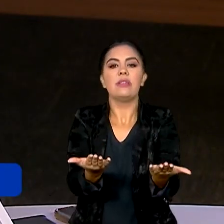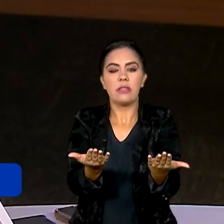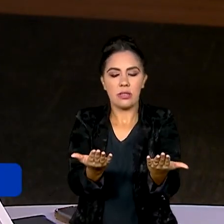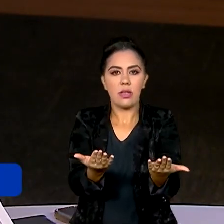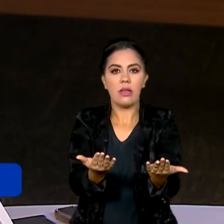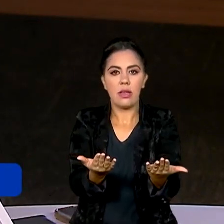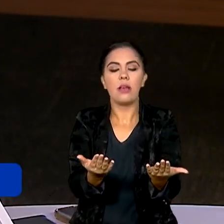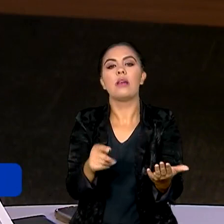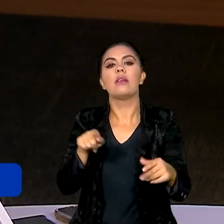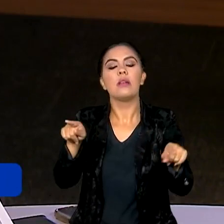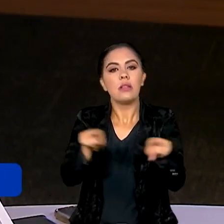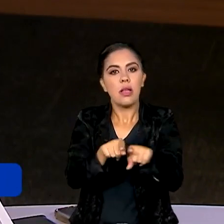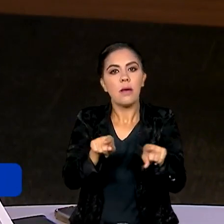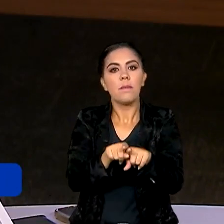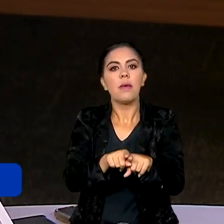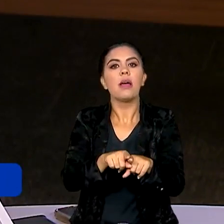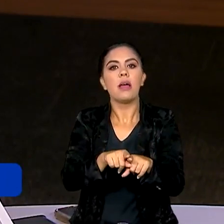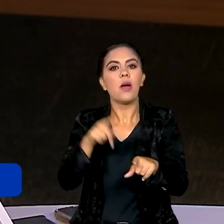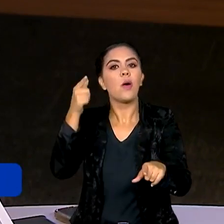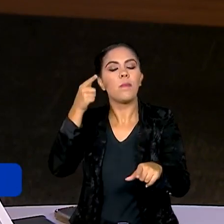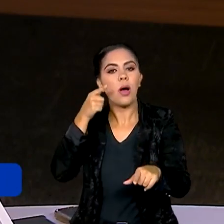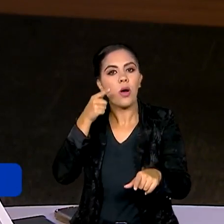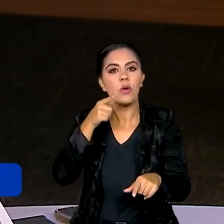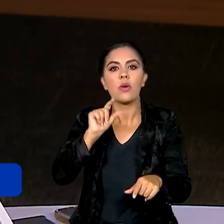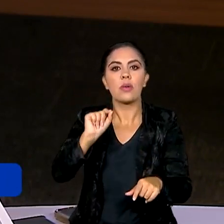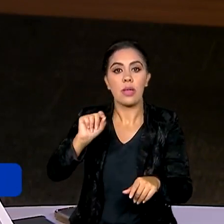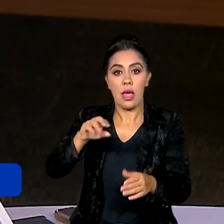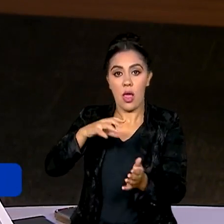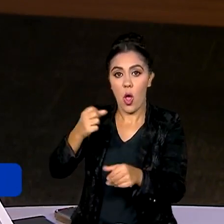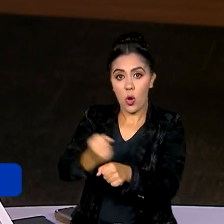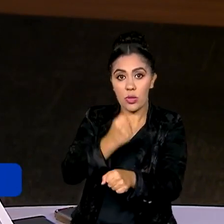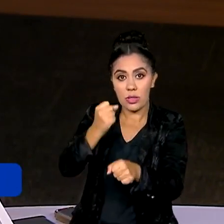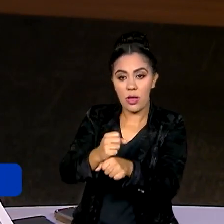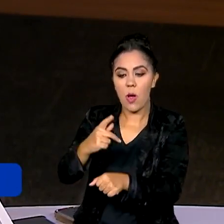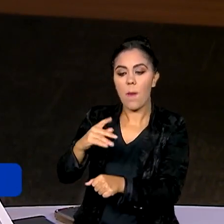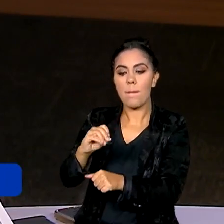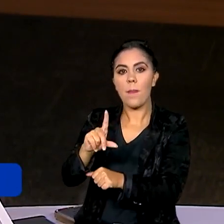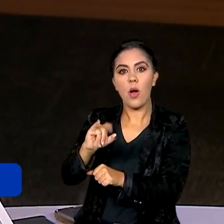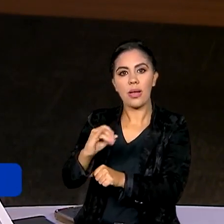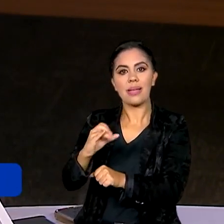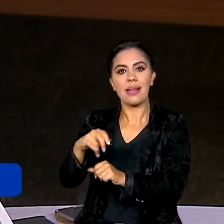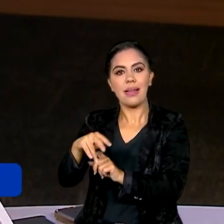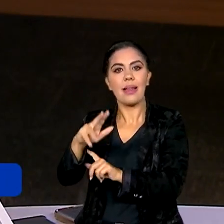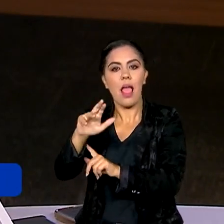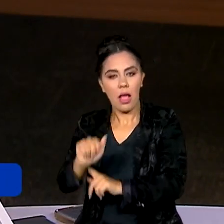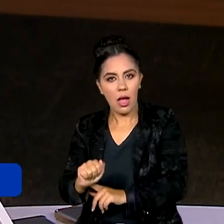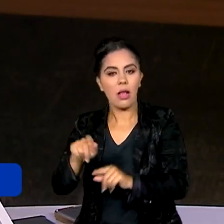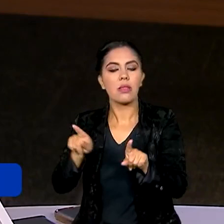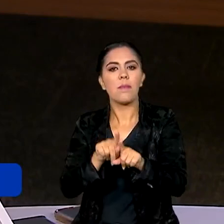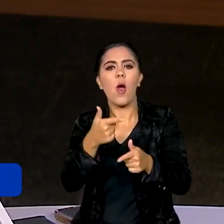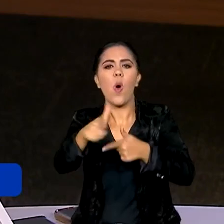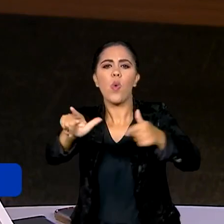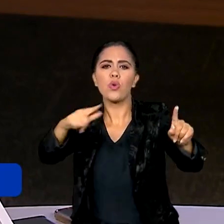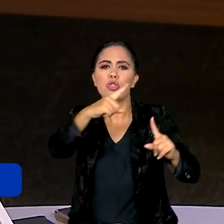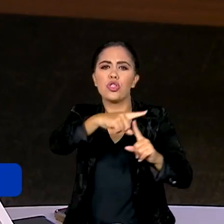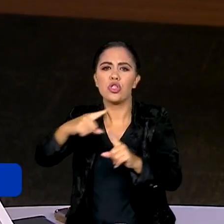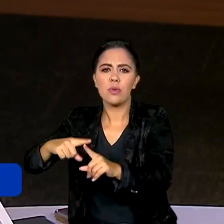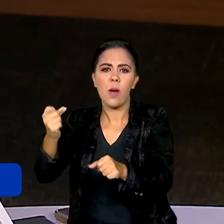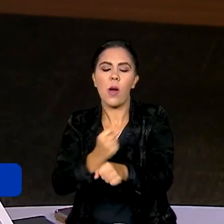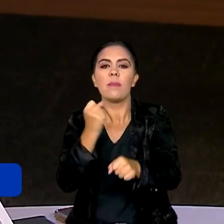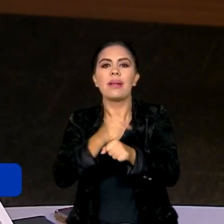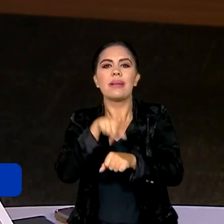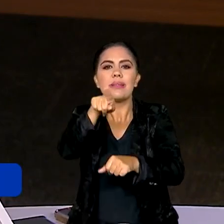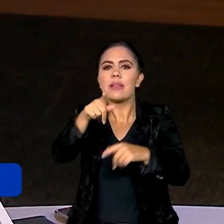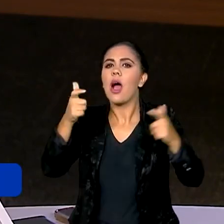dessa oferta se dará através da construção dessas chamadas policlínicas, como também outras obras que estão lá inclusas. Mas você acessa tudo